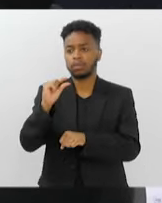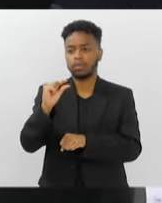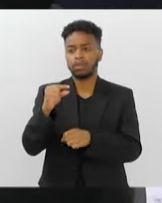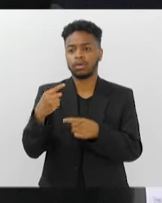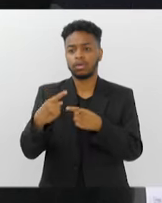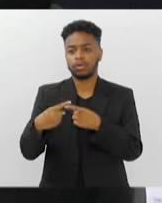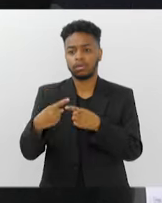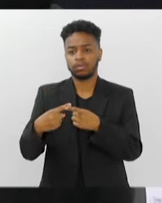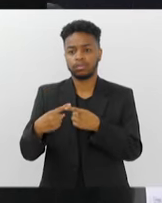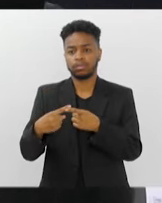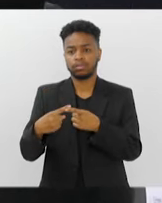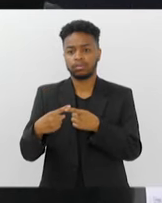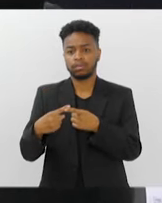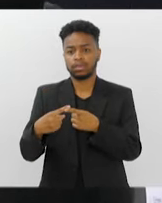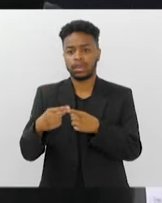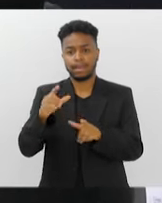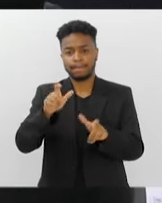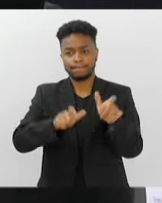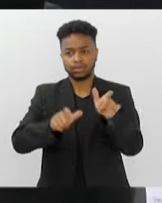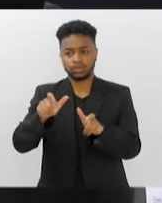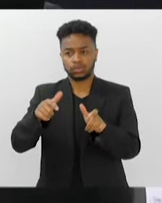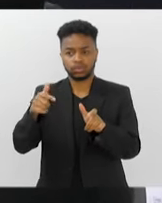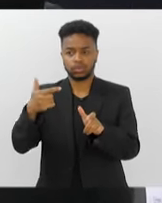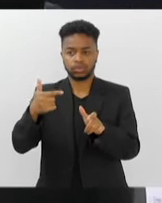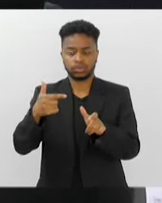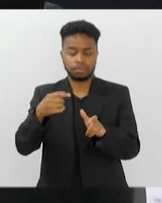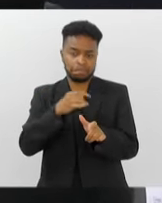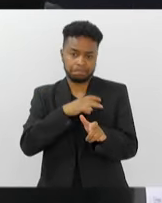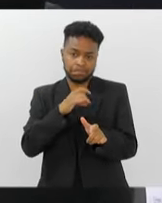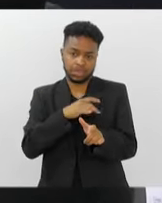medrosos do governo não vieram para responder nossas perguntas